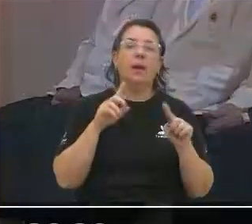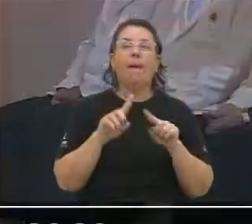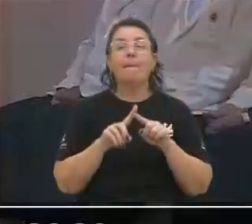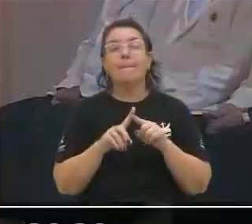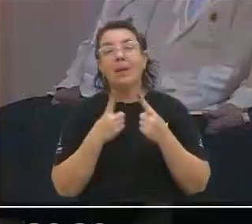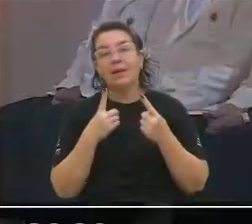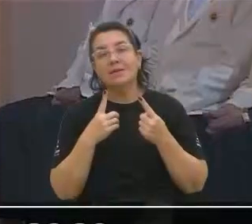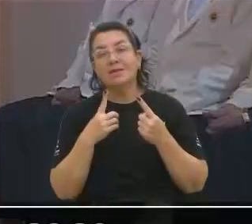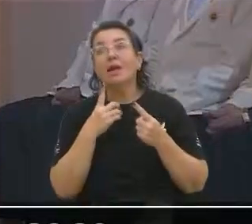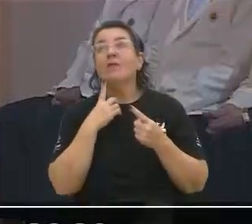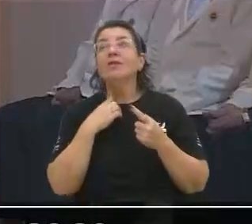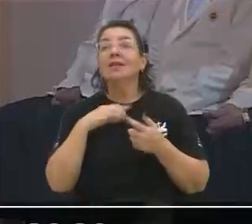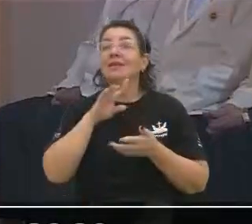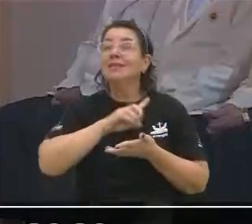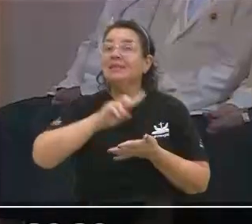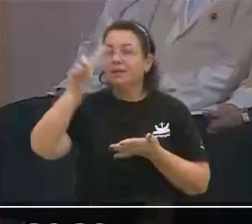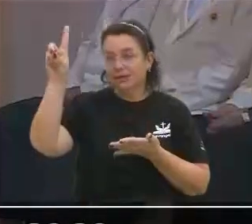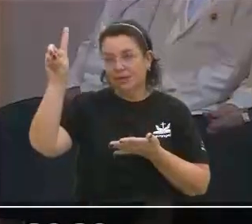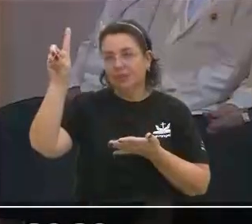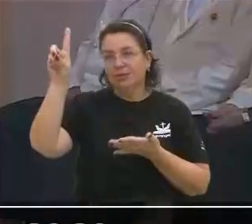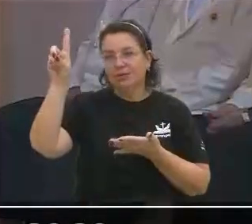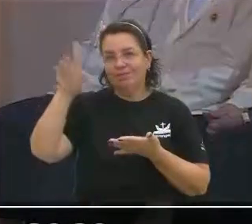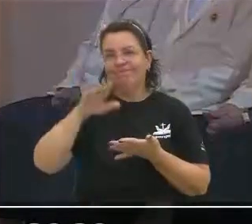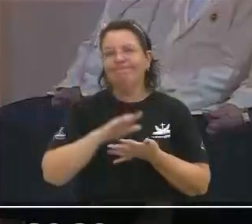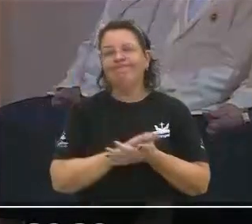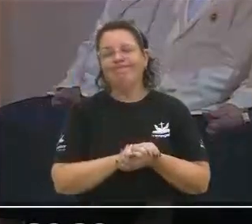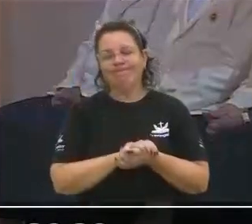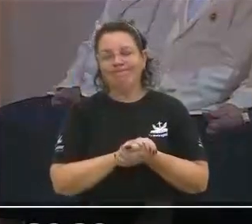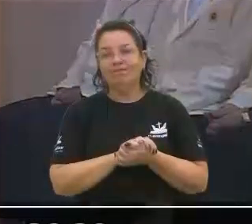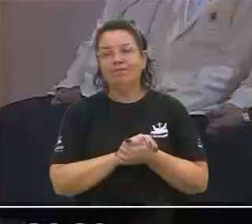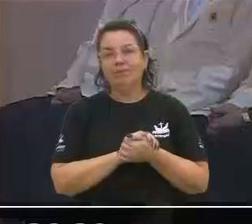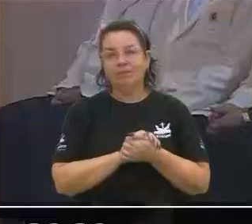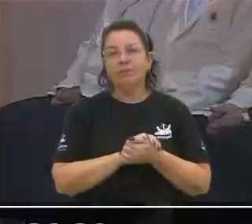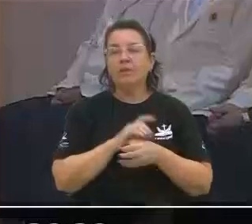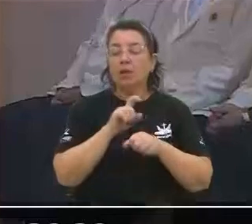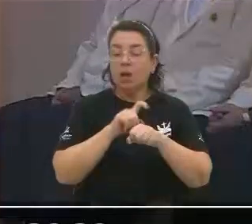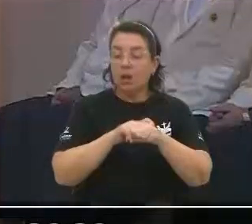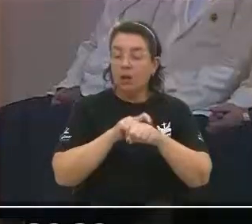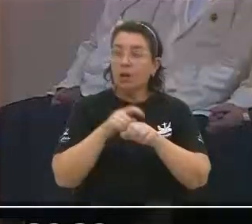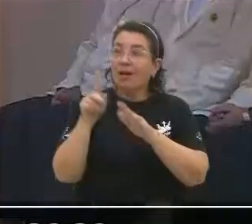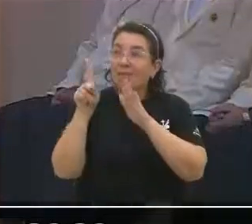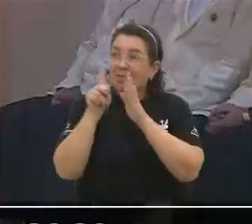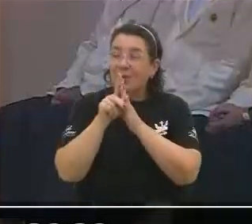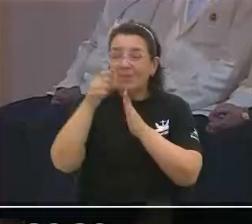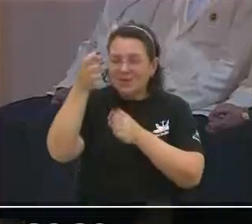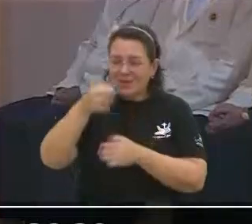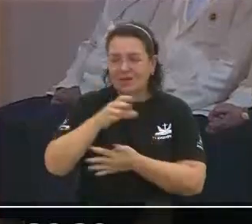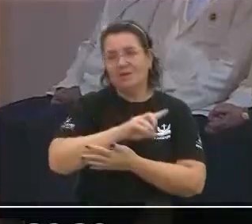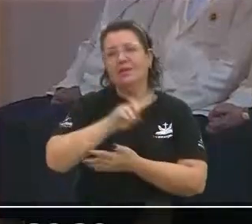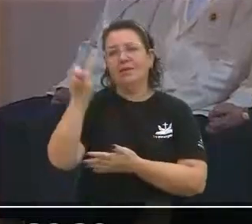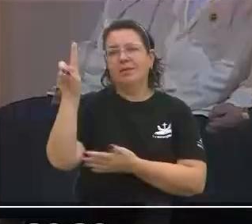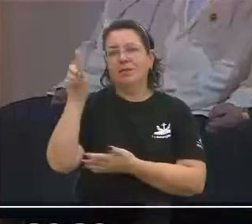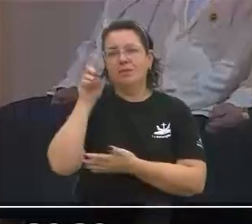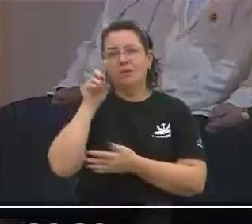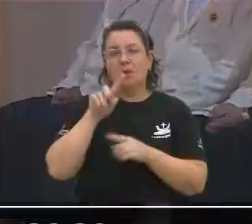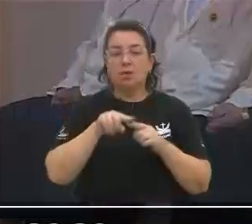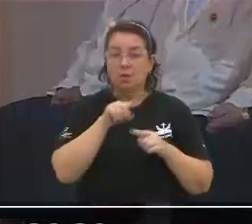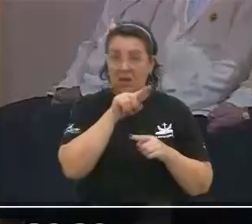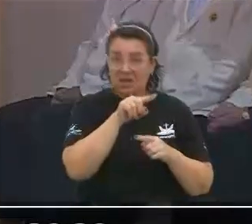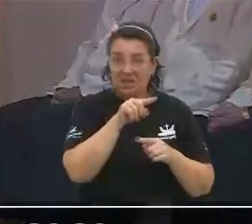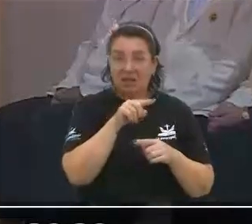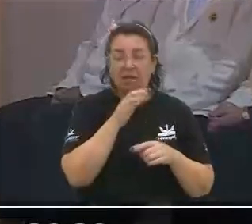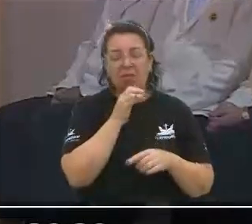ao que ele queria ao que o pai queria a hora de Deus mas ele não ficou